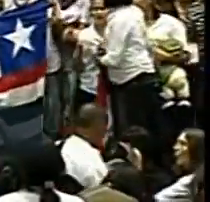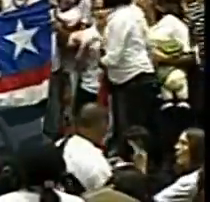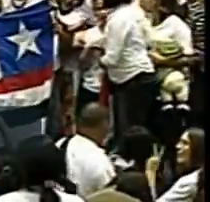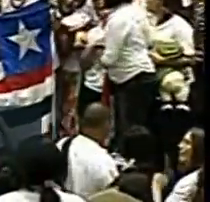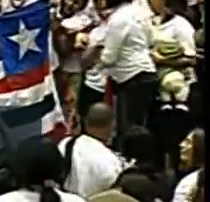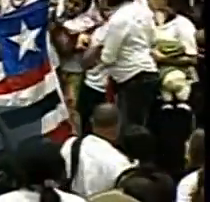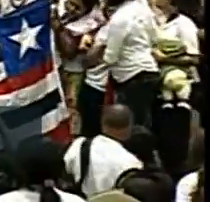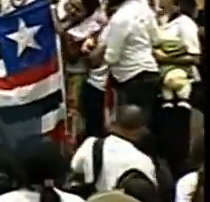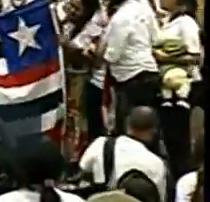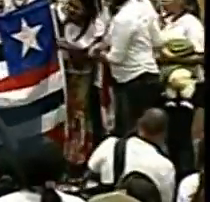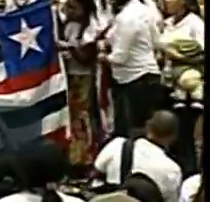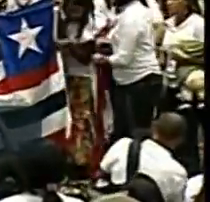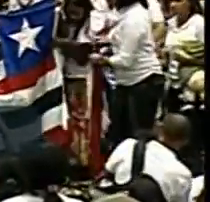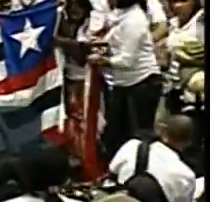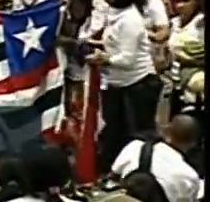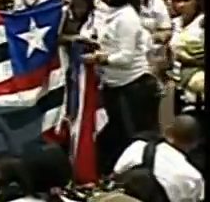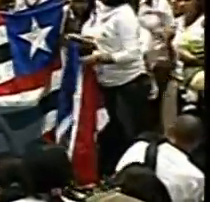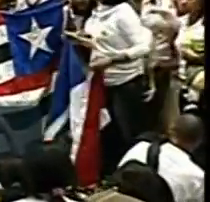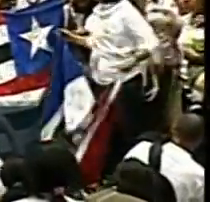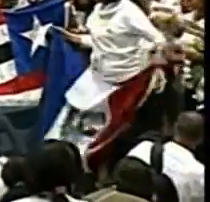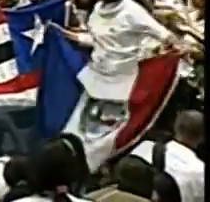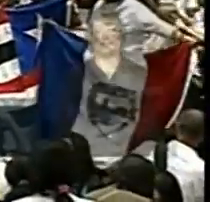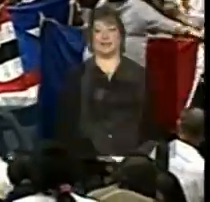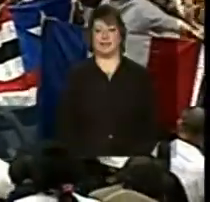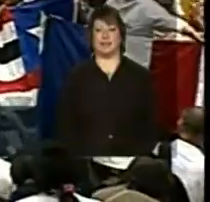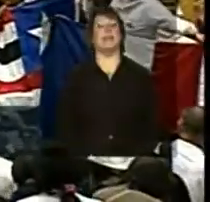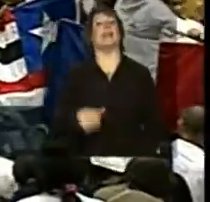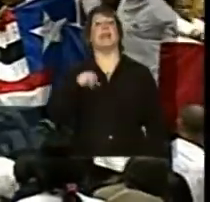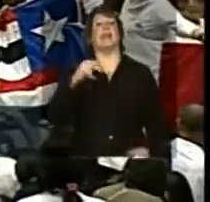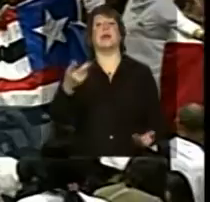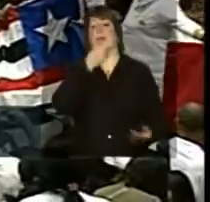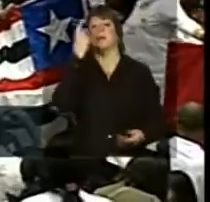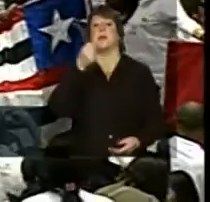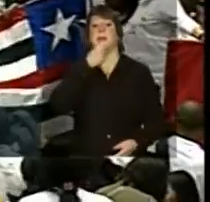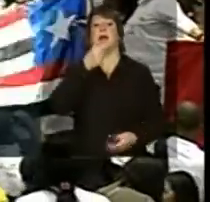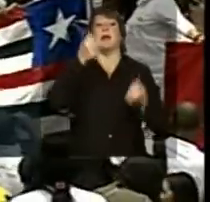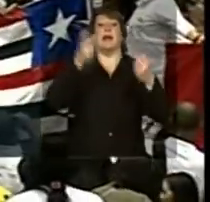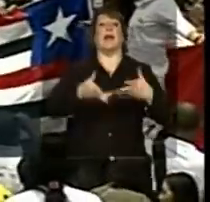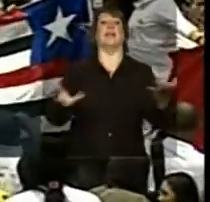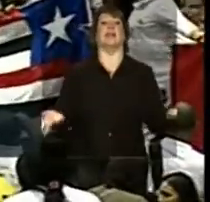Quem é o apresentador aqui? Quem é? Cadê o apresentador?